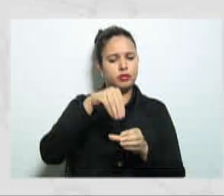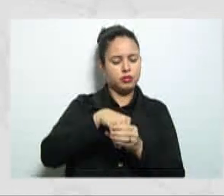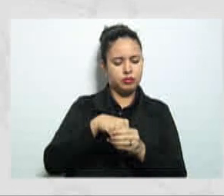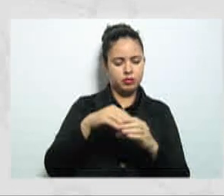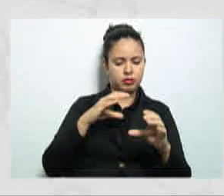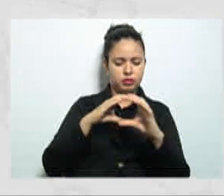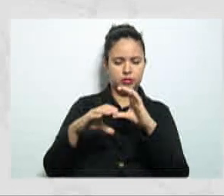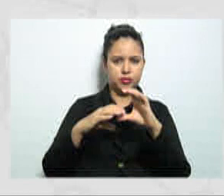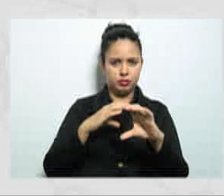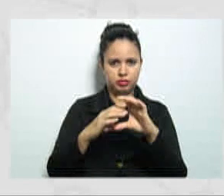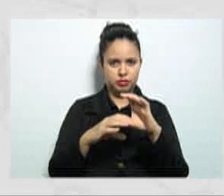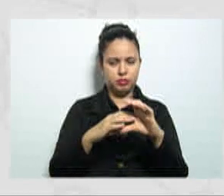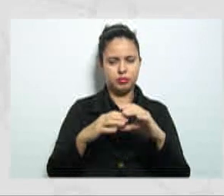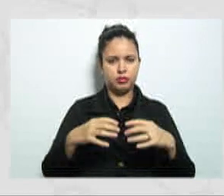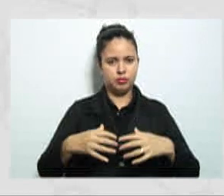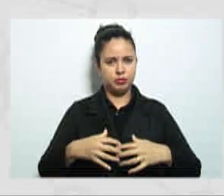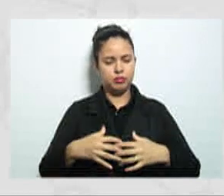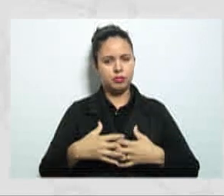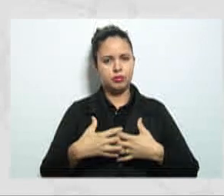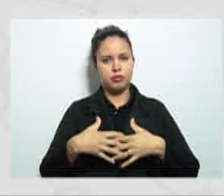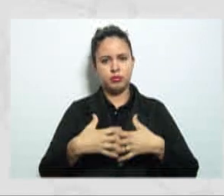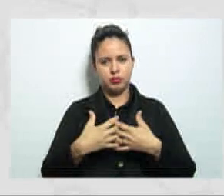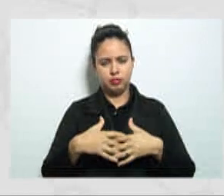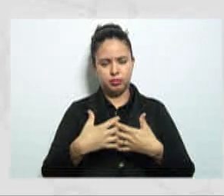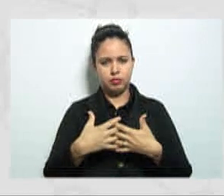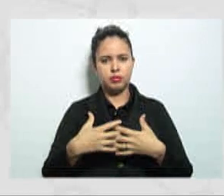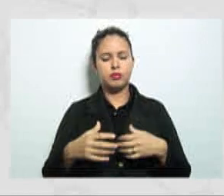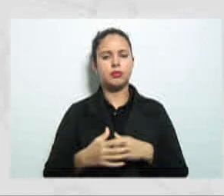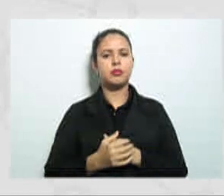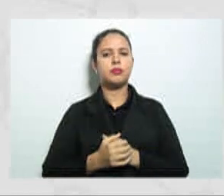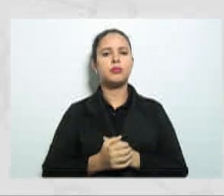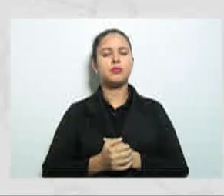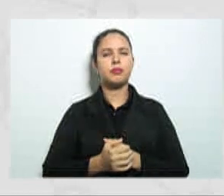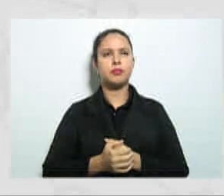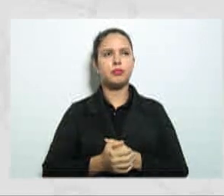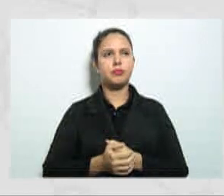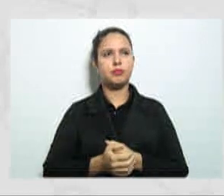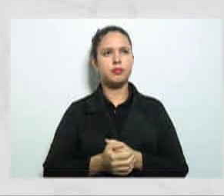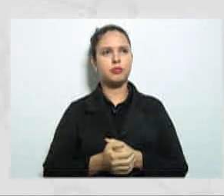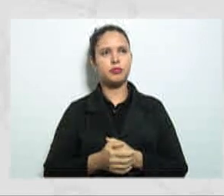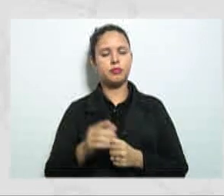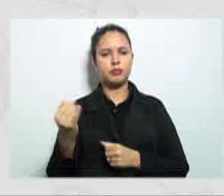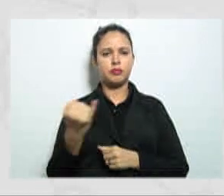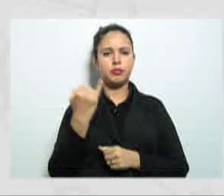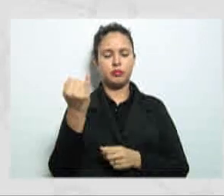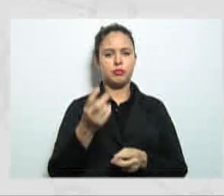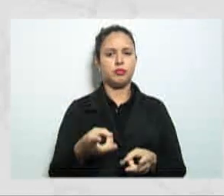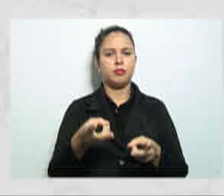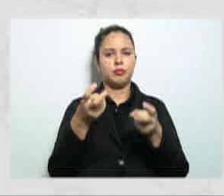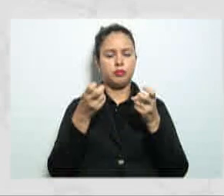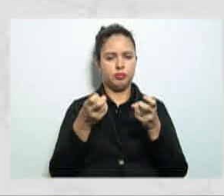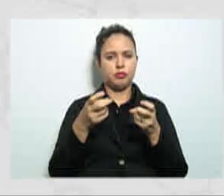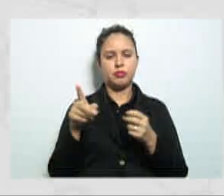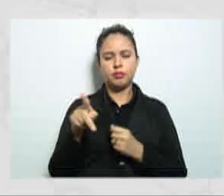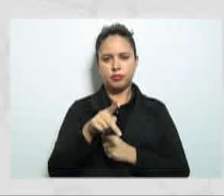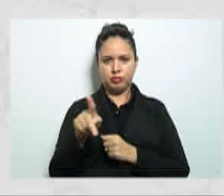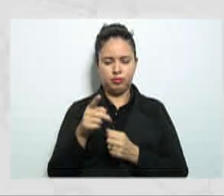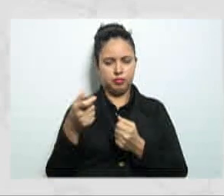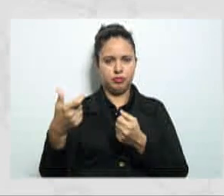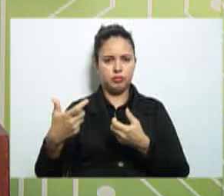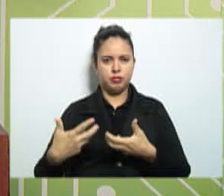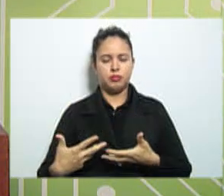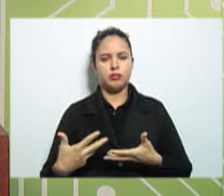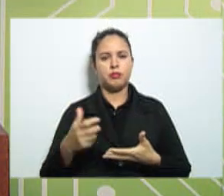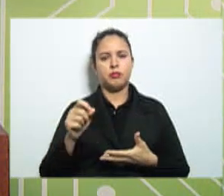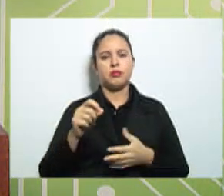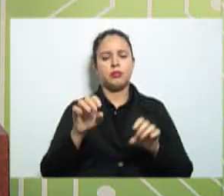entre os setores de uma mesma instituição. Tá. Então, é muito importante observar isso que a professora falou. Quanto